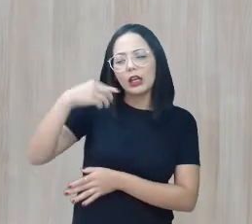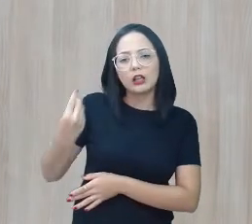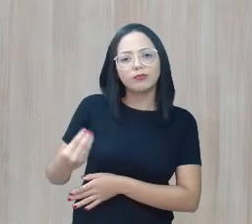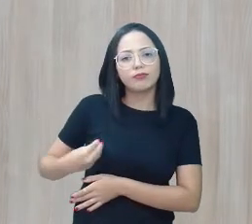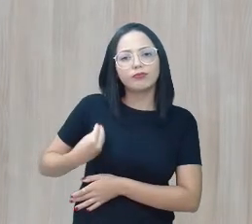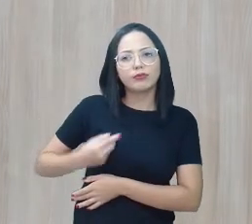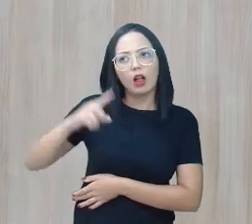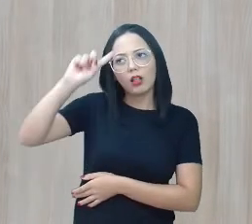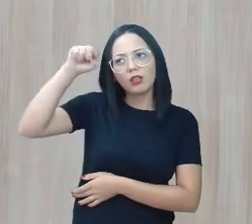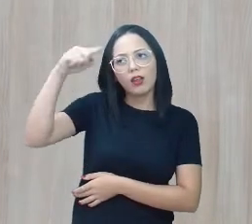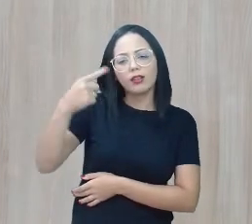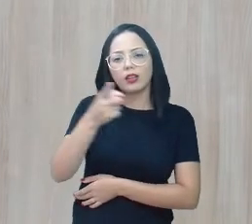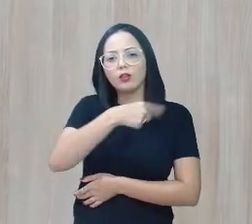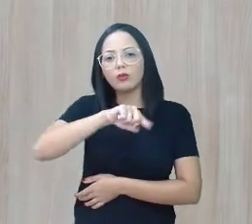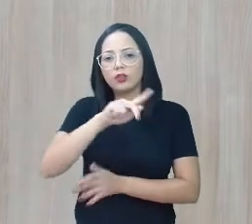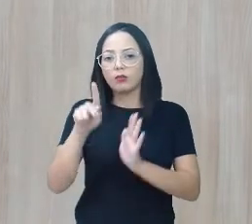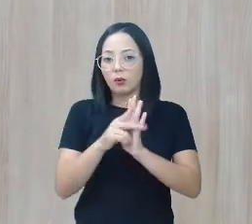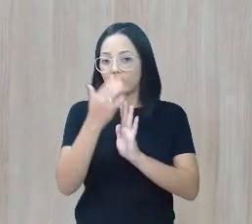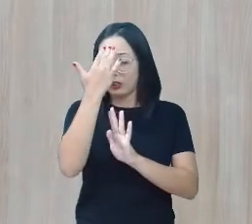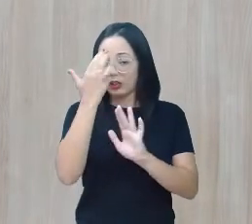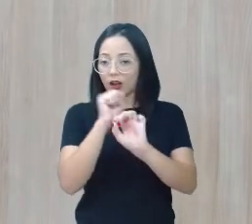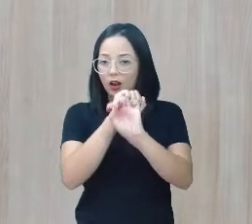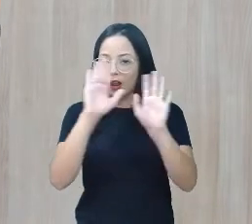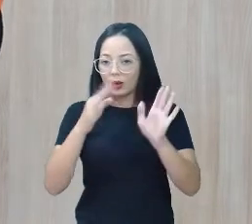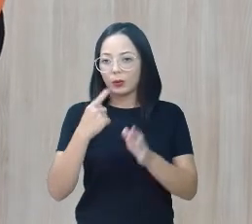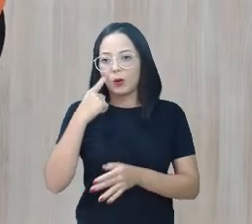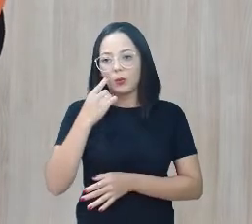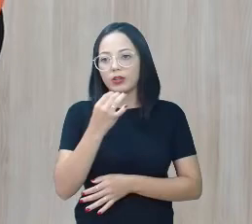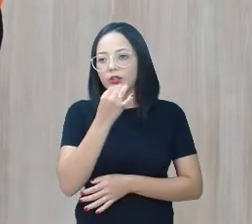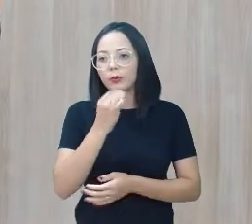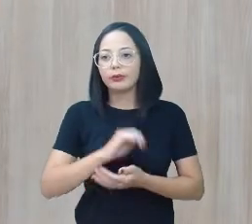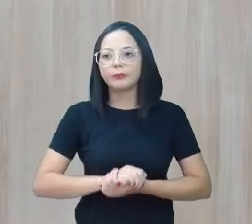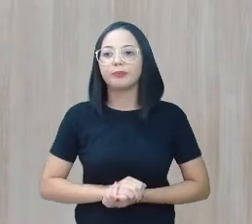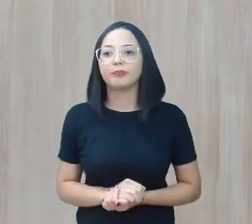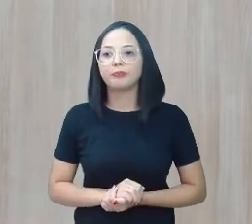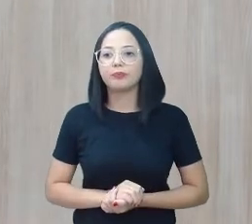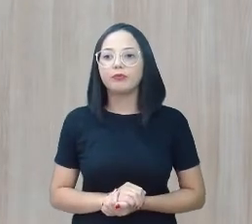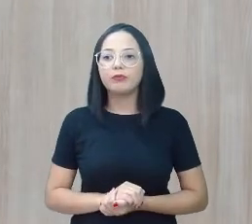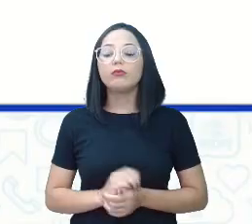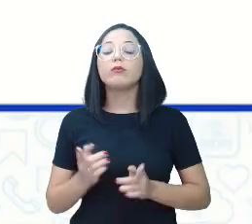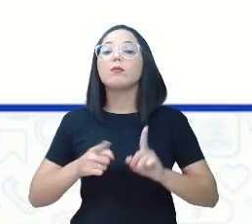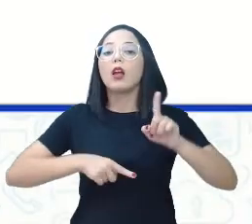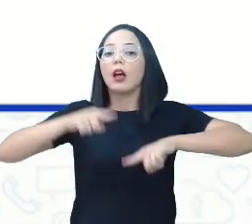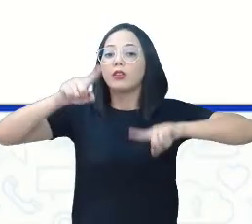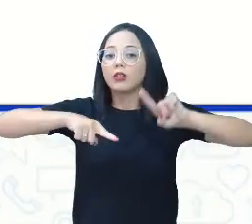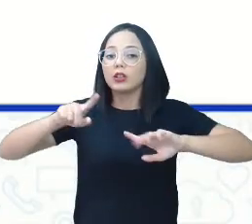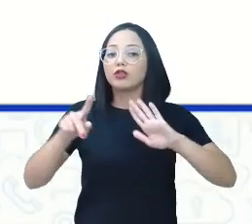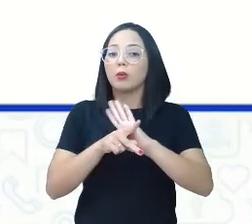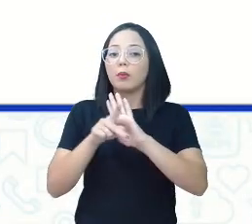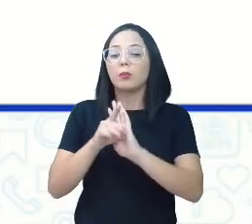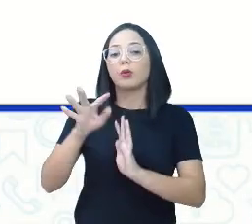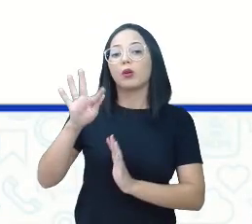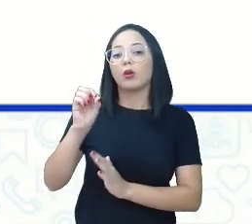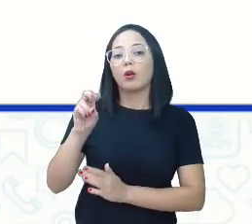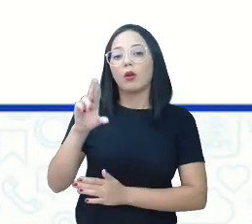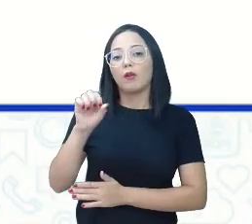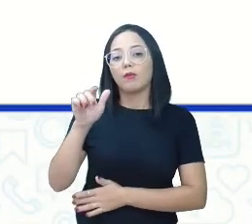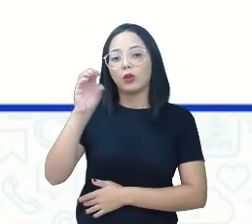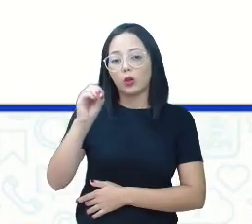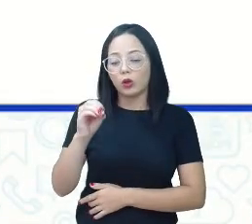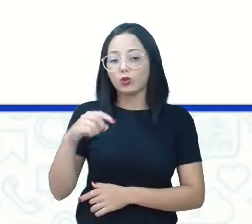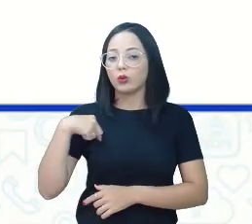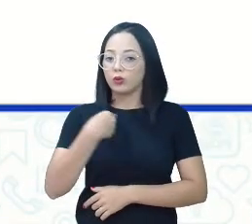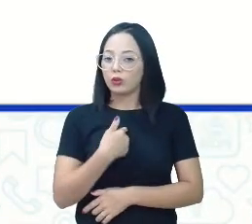vocês para trazer esse entendimento, tá, pessoal? Então, as variantes no nível fonológico, né,